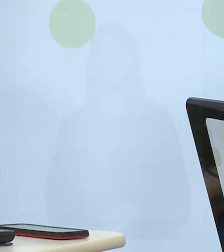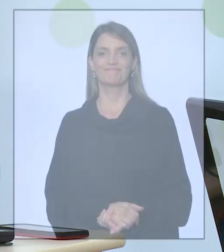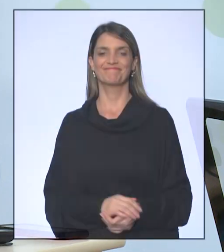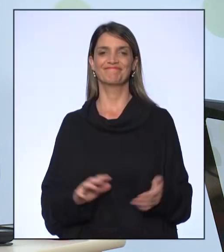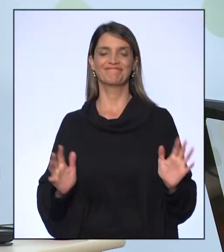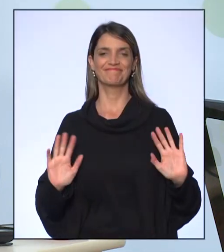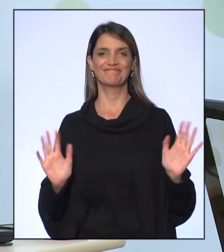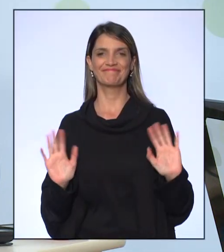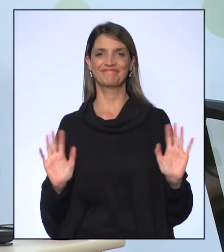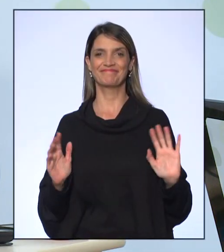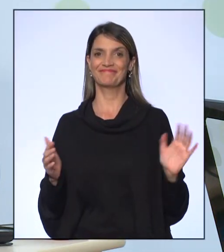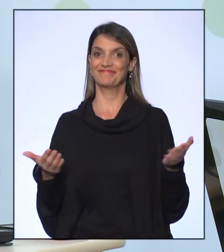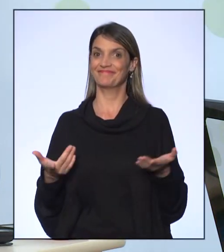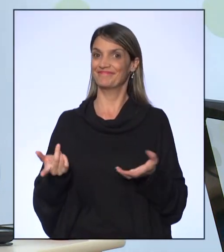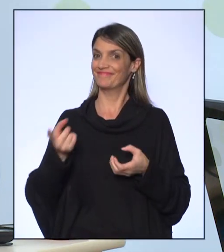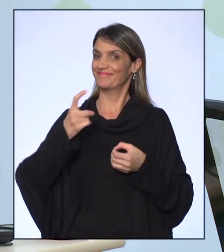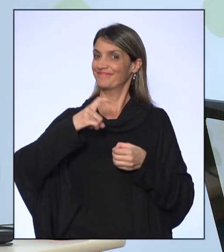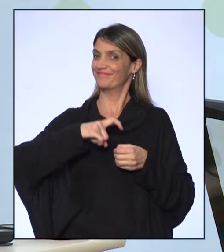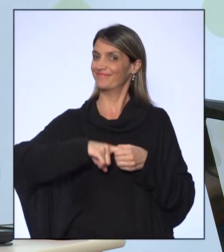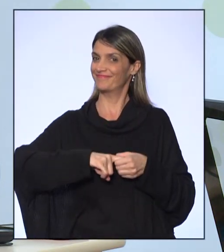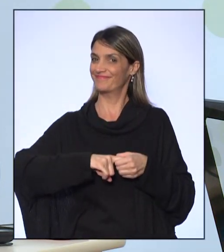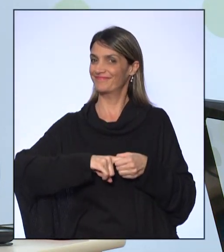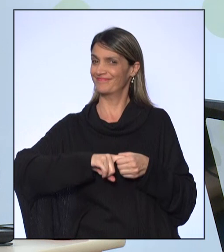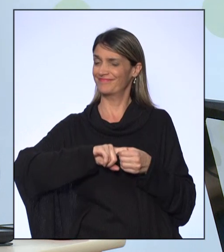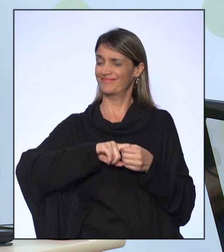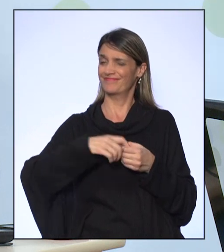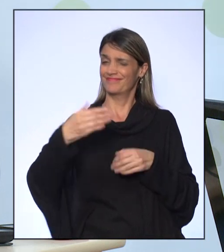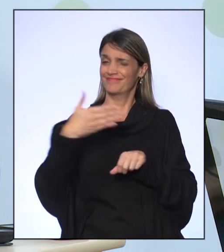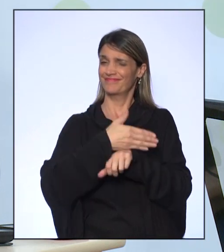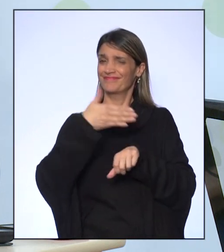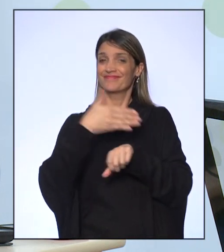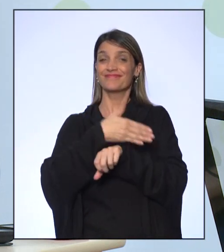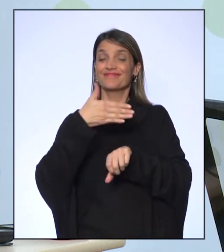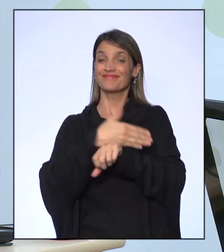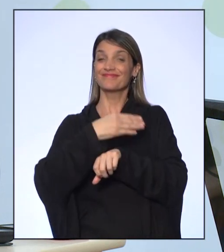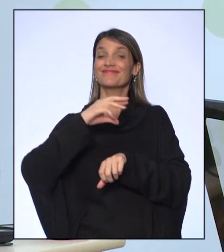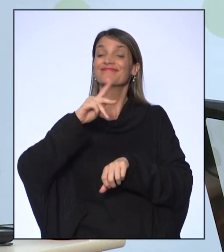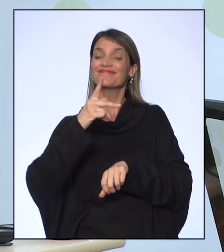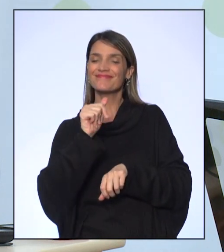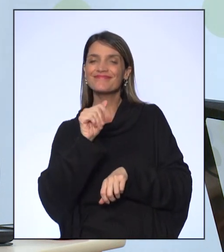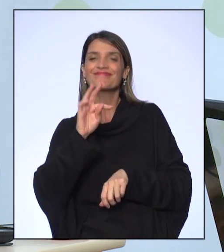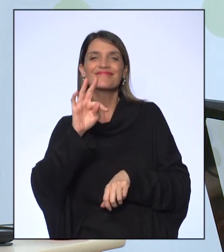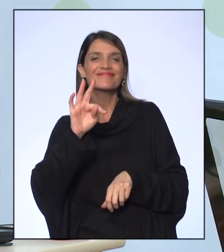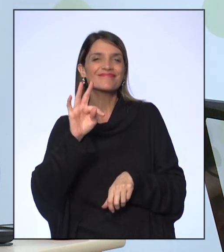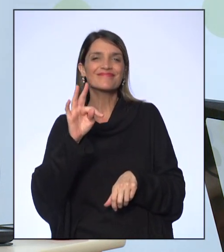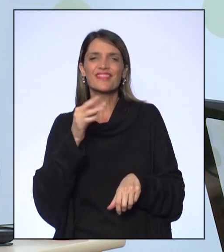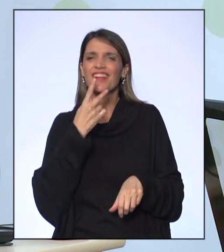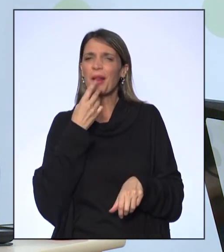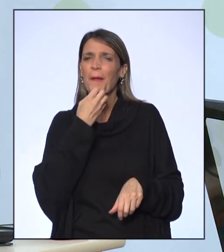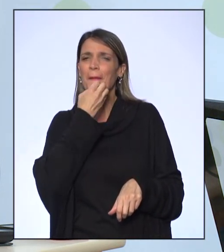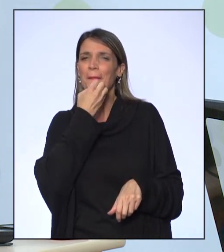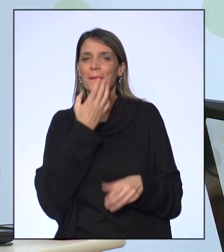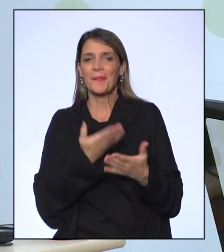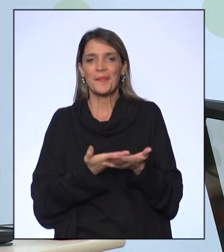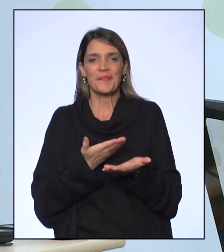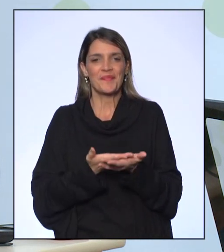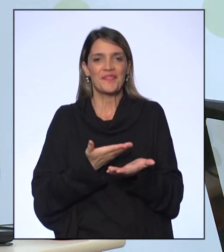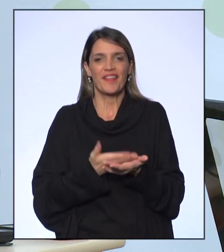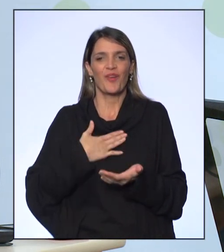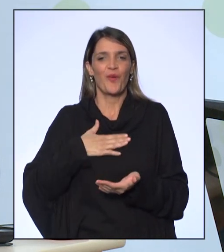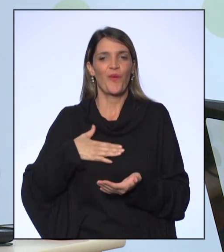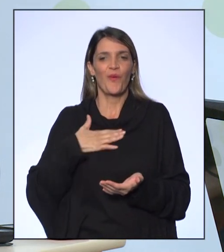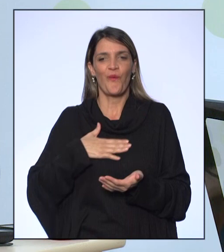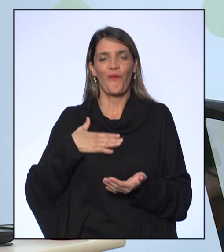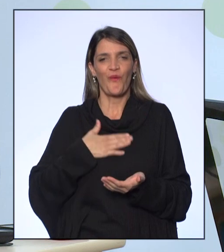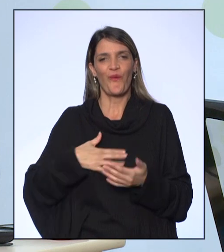Olá pessoal, estamos de volta, muita gente participando do chat, elogiando a aula, falando que gostam